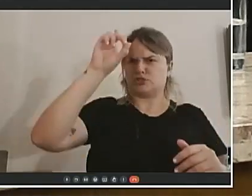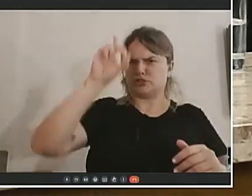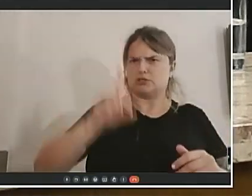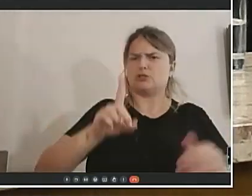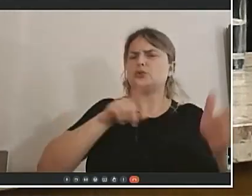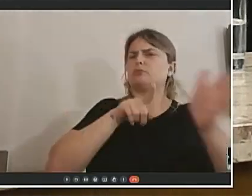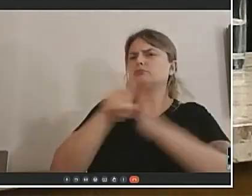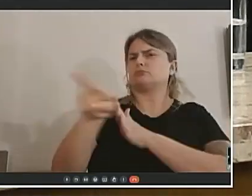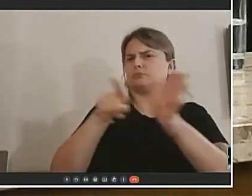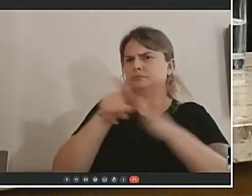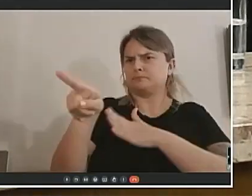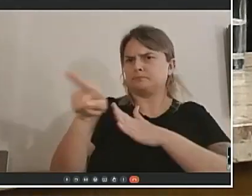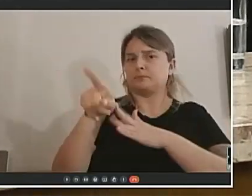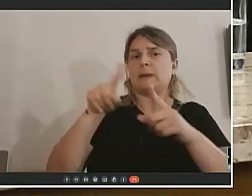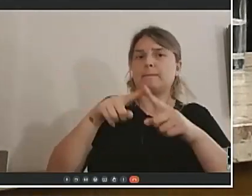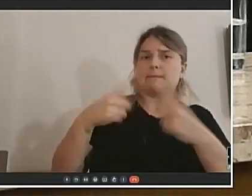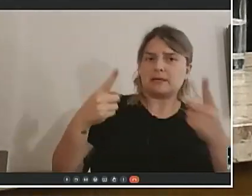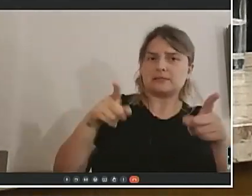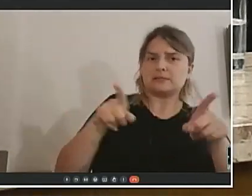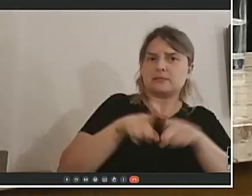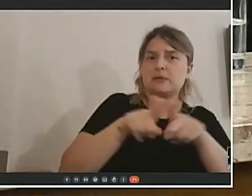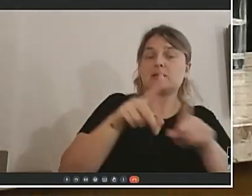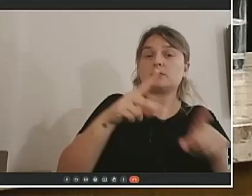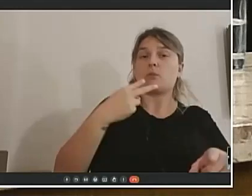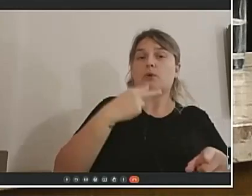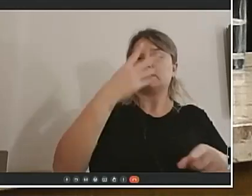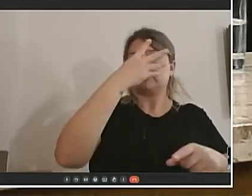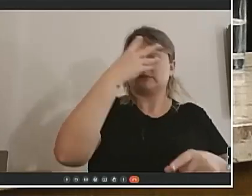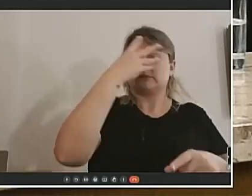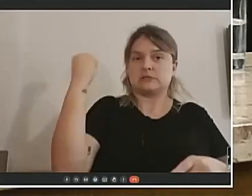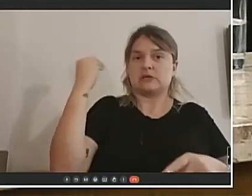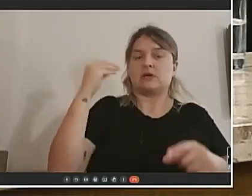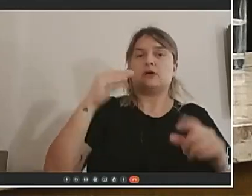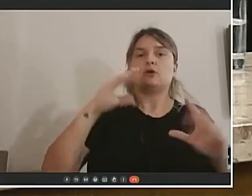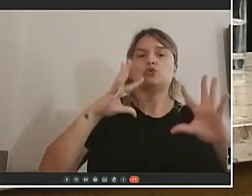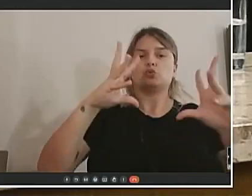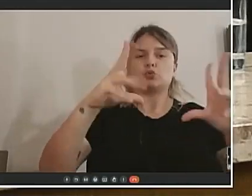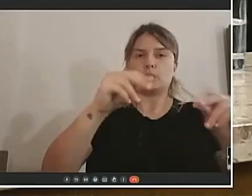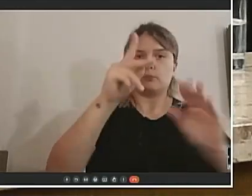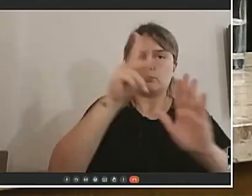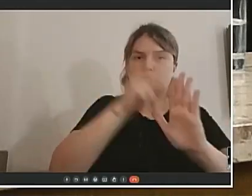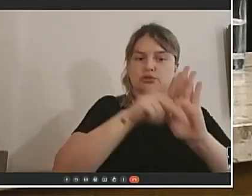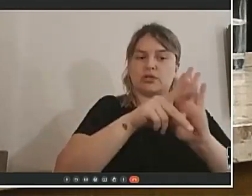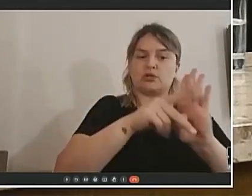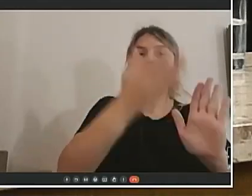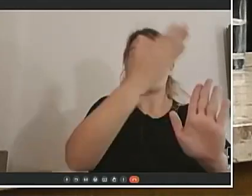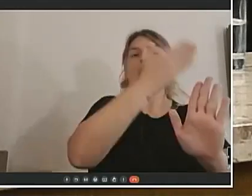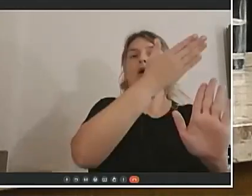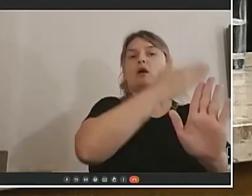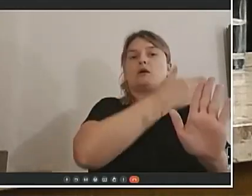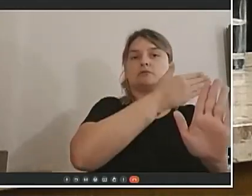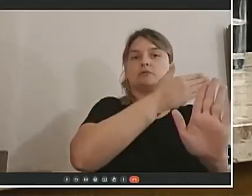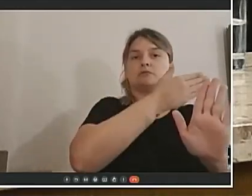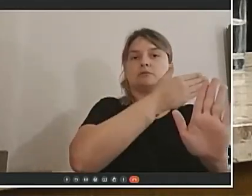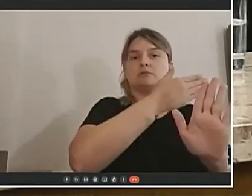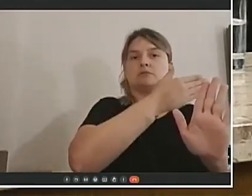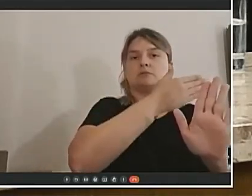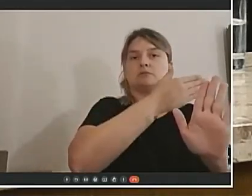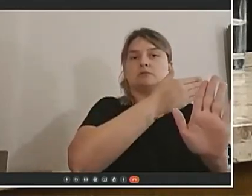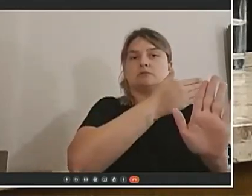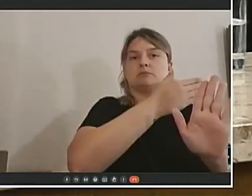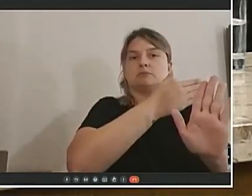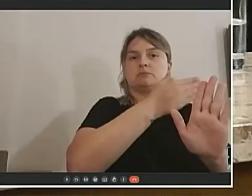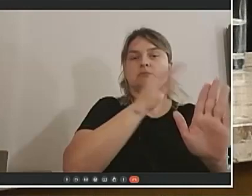né Só que também não pode esquecer que todos os projetos anterior na legislatura anterior do